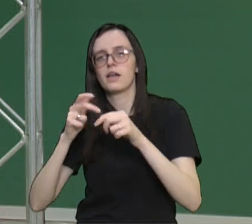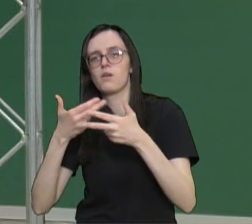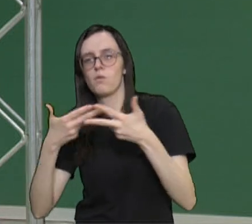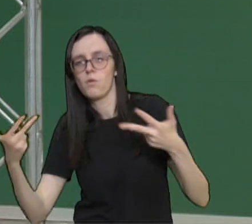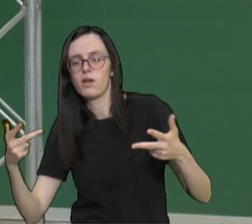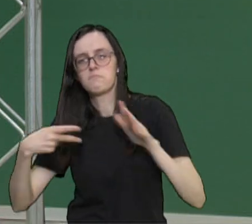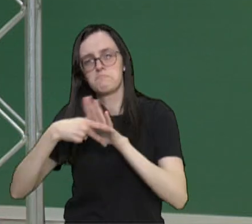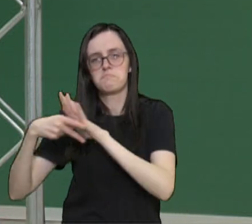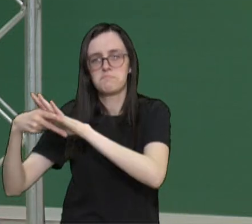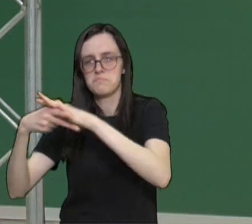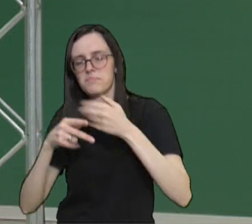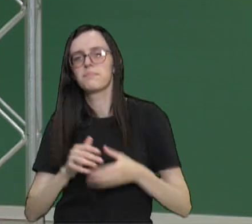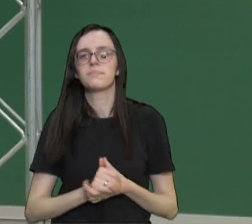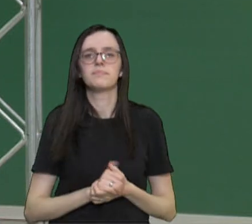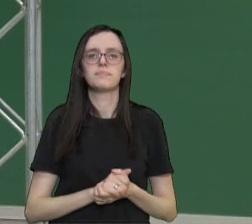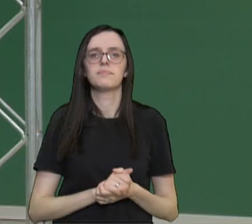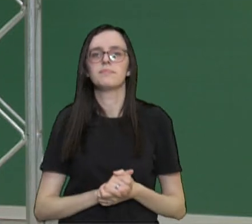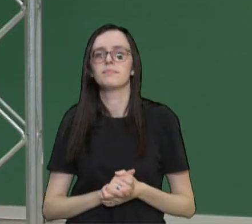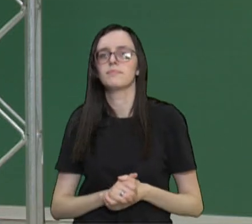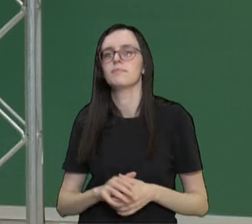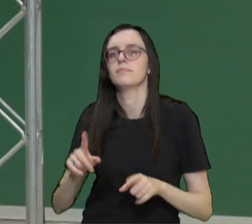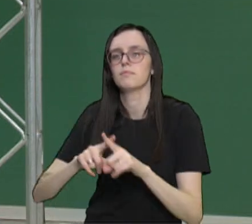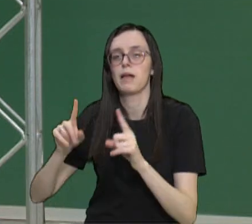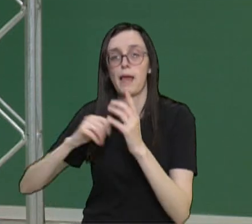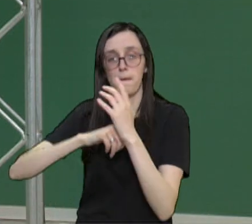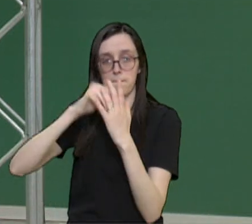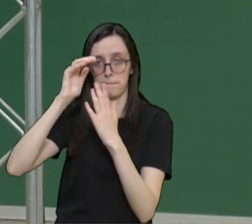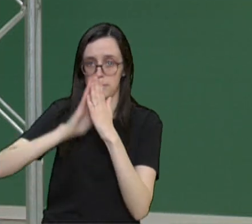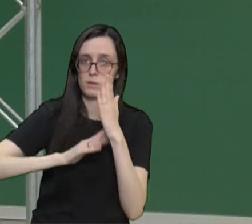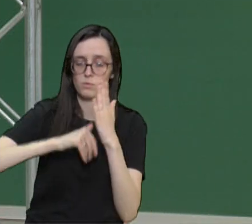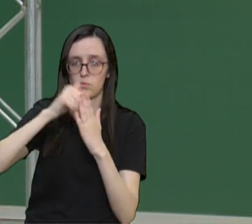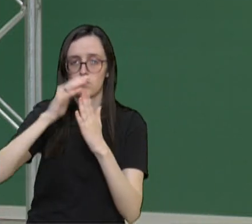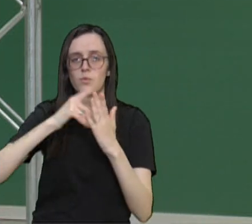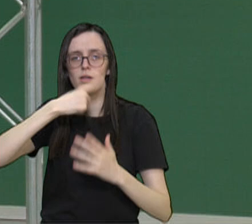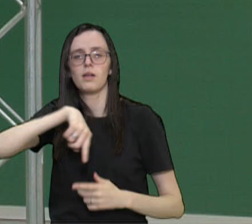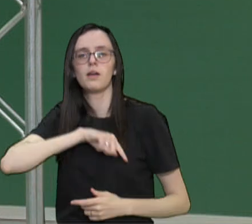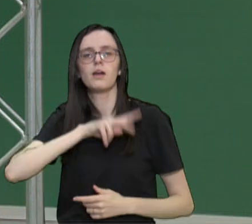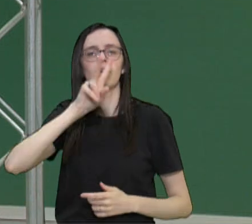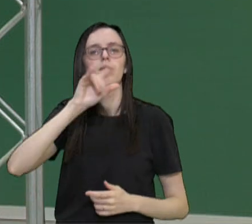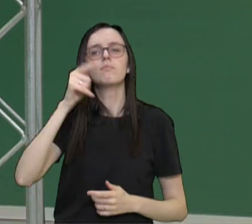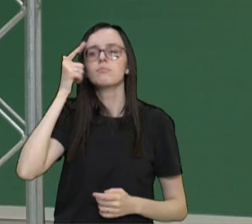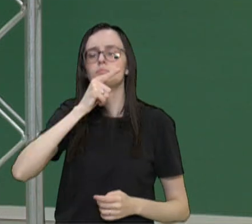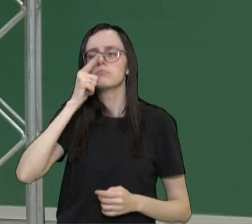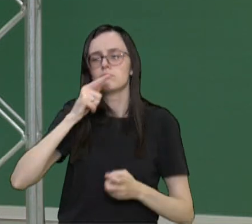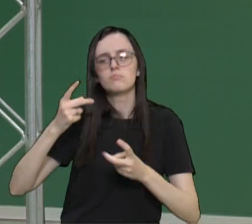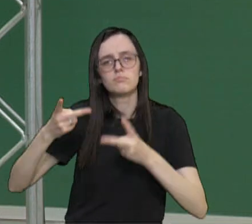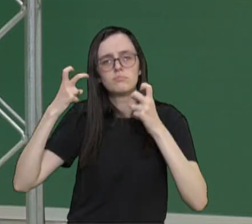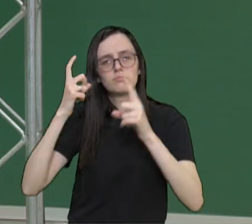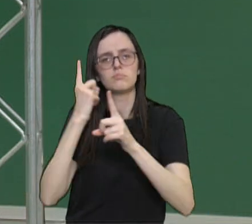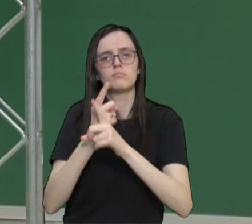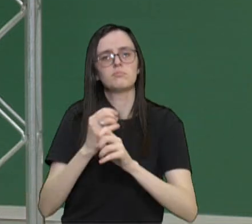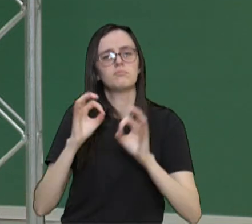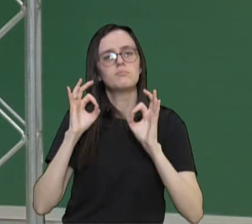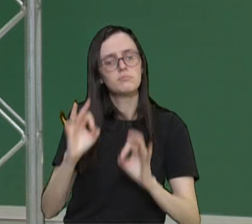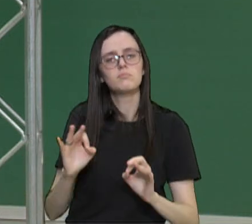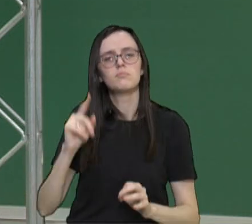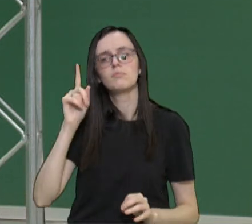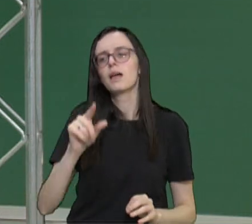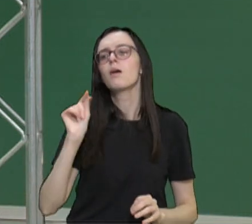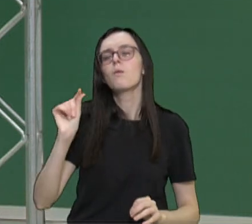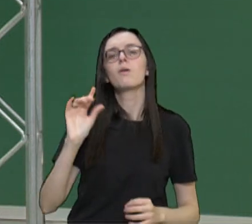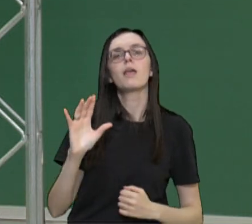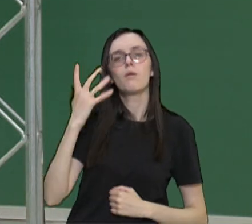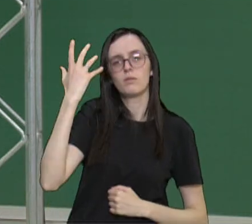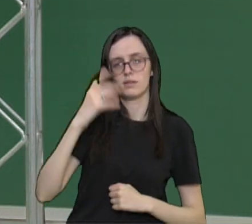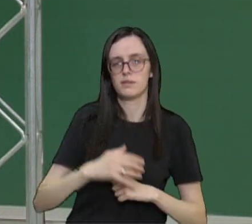de Dom João, por aí vai, né? Mas na pintura, a gente vai conseguir ver bem vai conseguir retratar bem o que